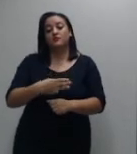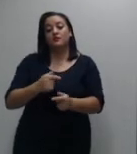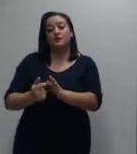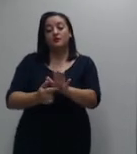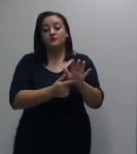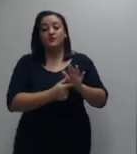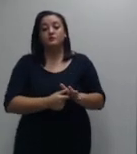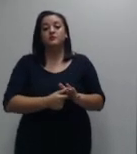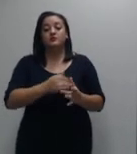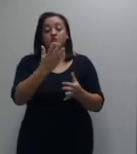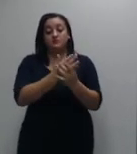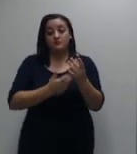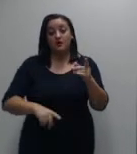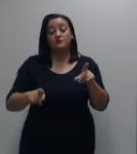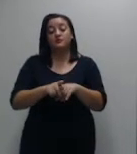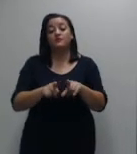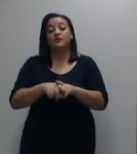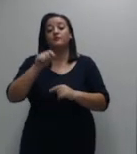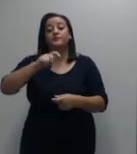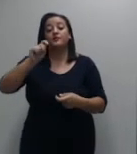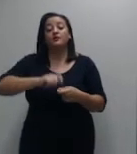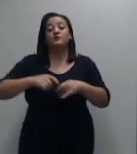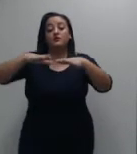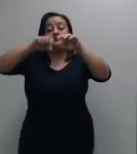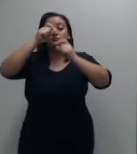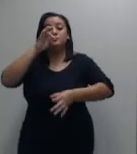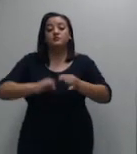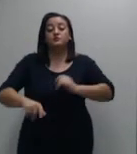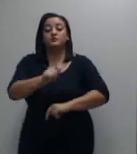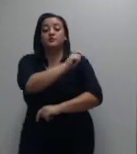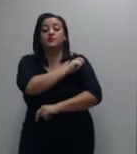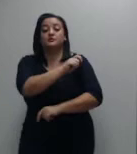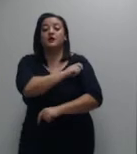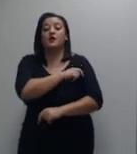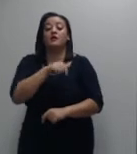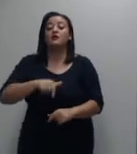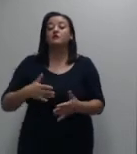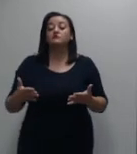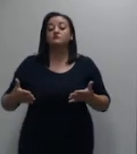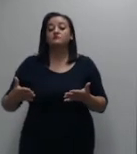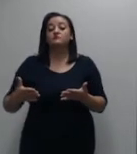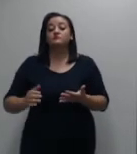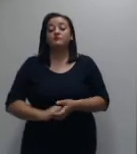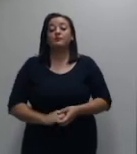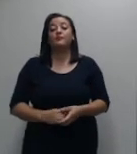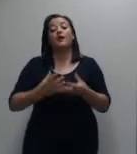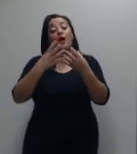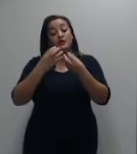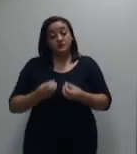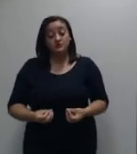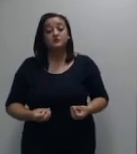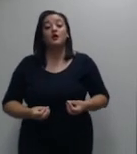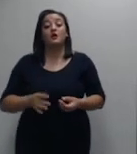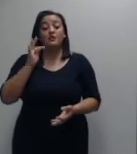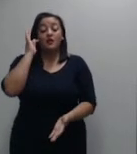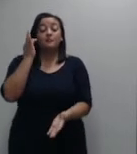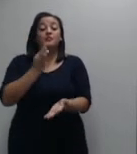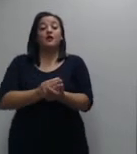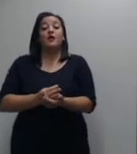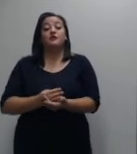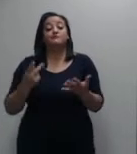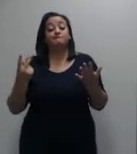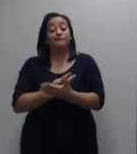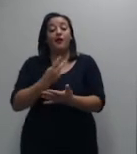infringentes e o que faz o Tribunal de Justiça do Rio de Janeiro é ele adota a tese equivocada e